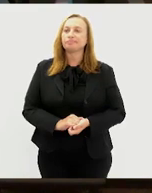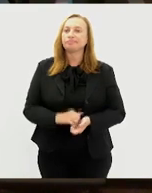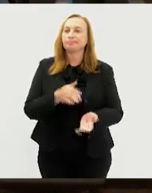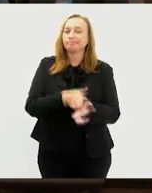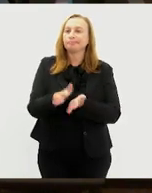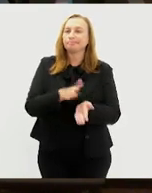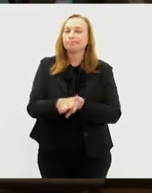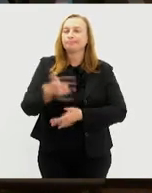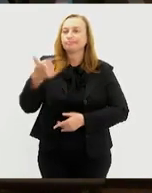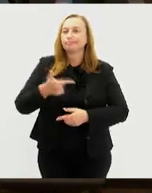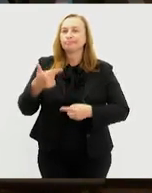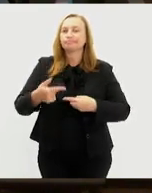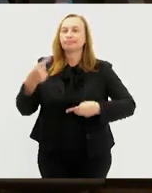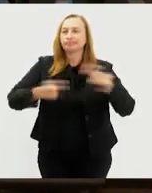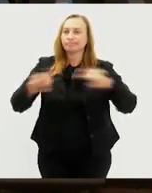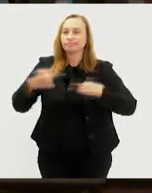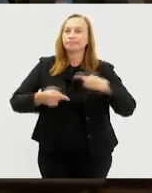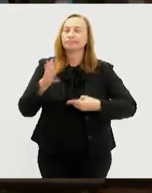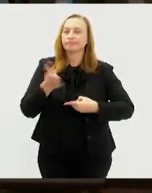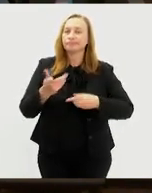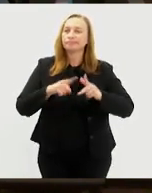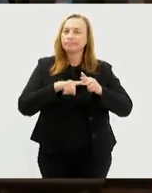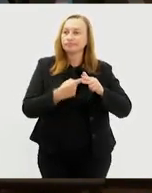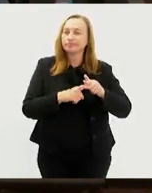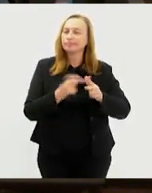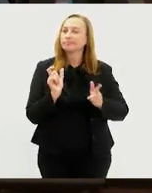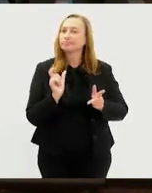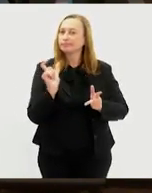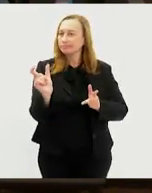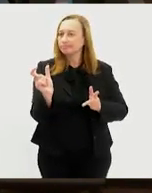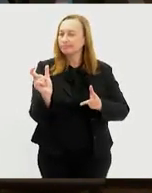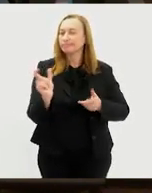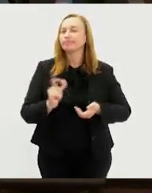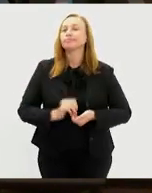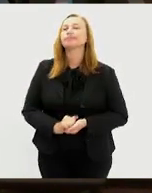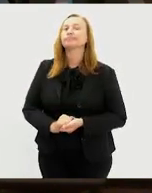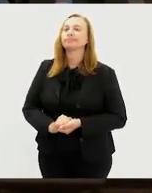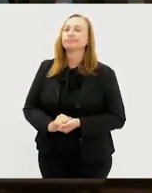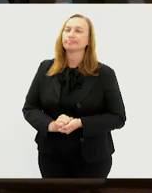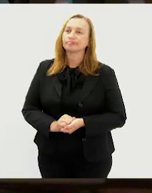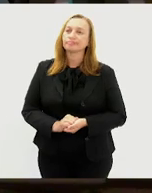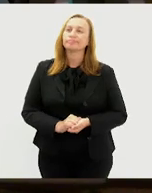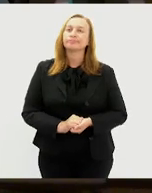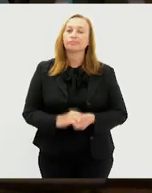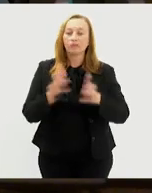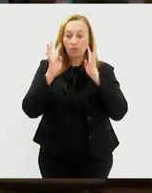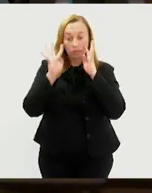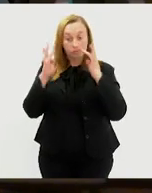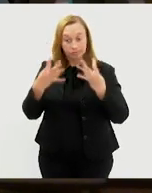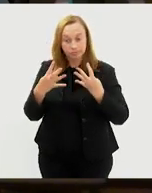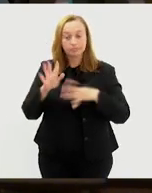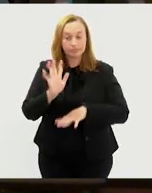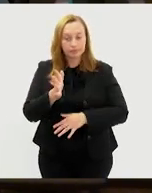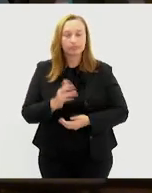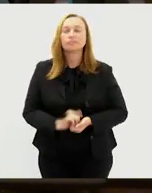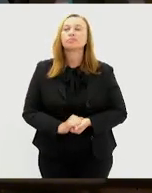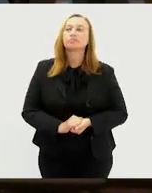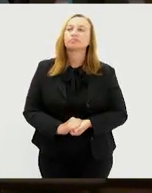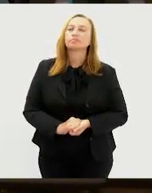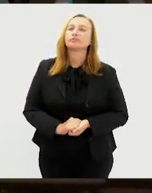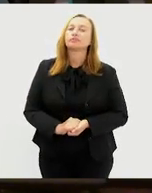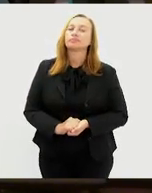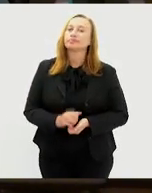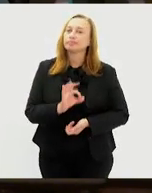discussão que já venha com as correções já sejam publicado Voss Excel ficarem atentos já com as nomenclaturas